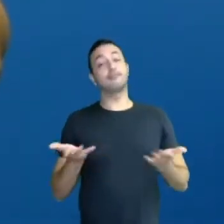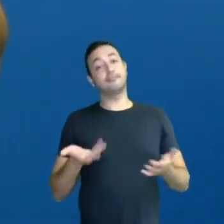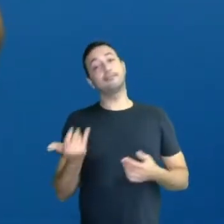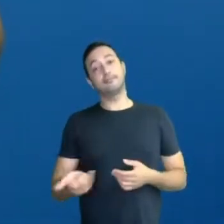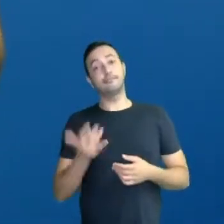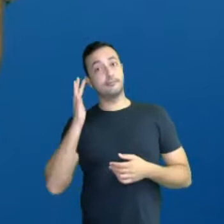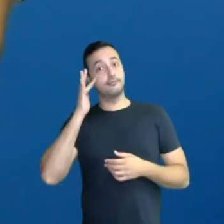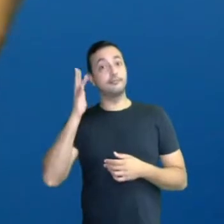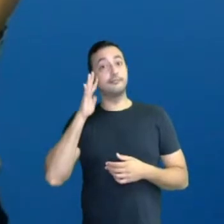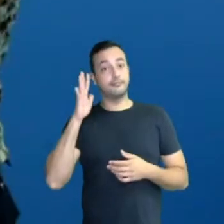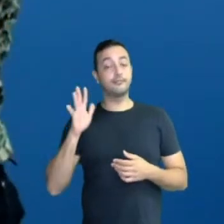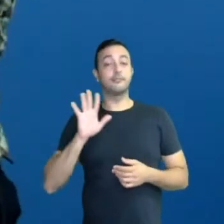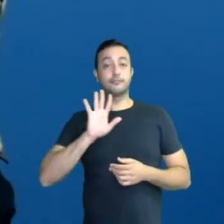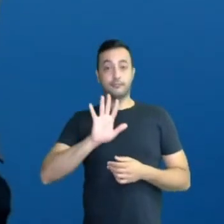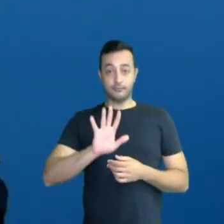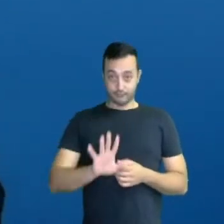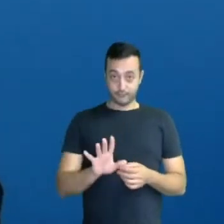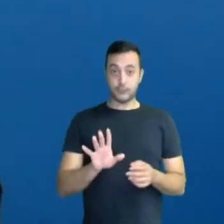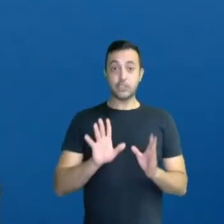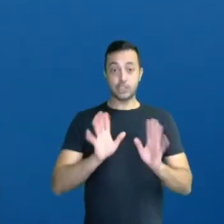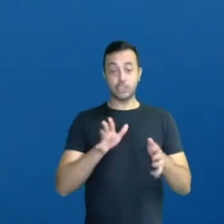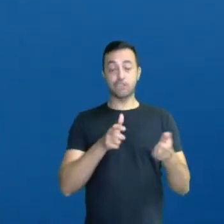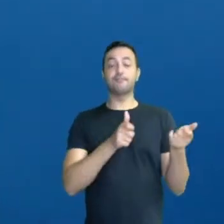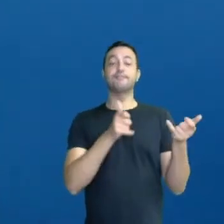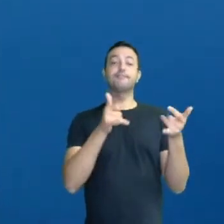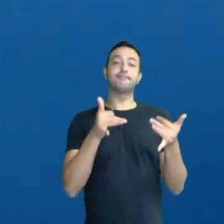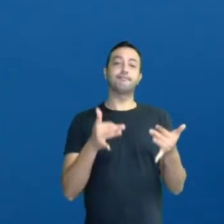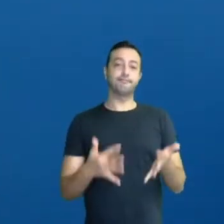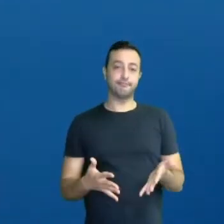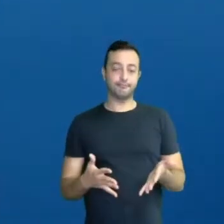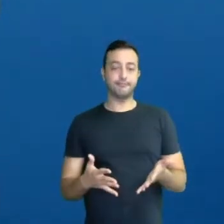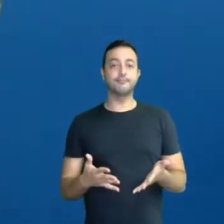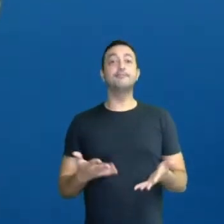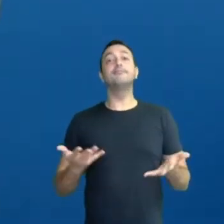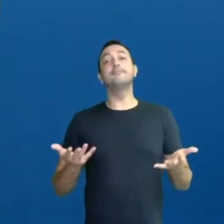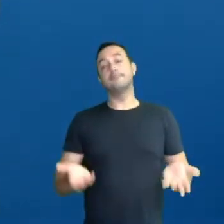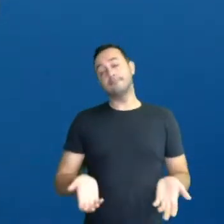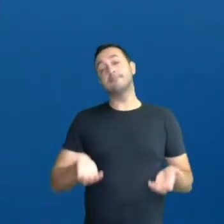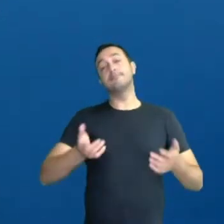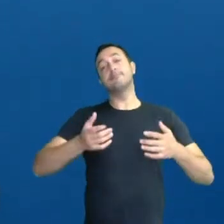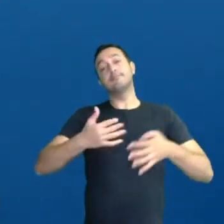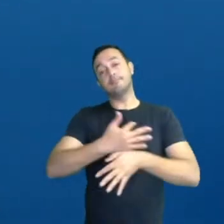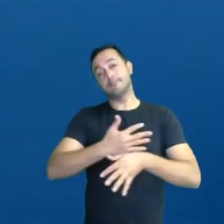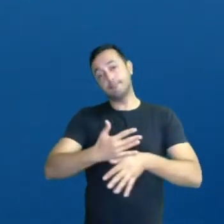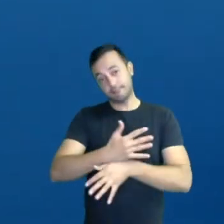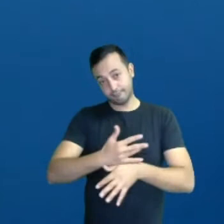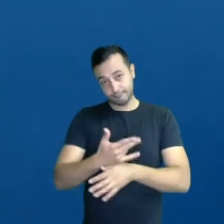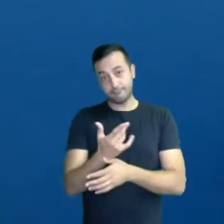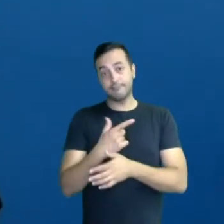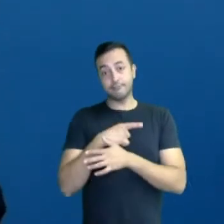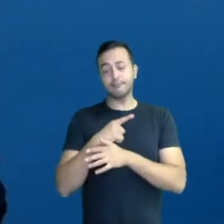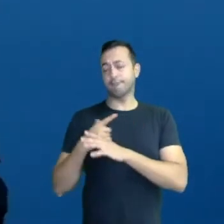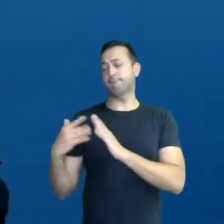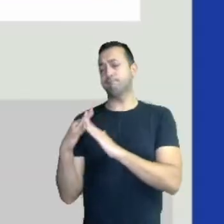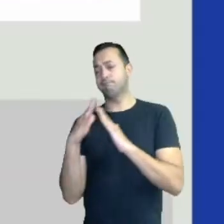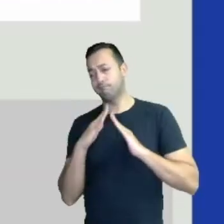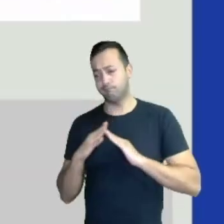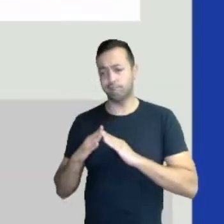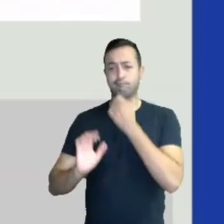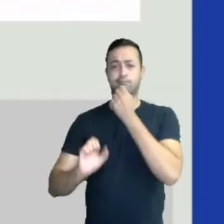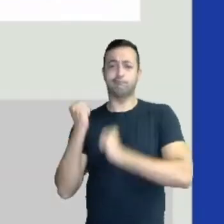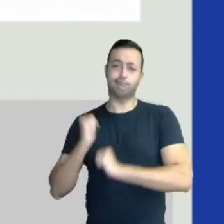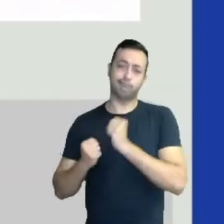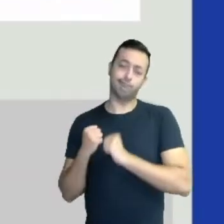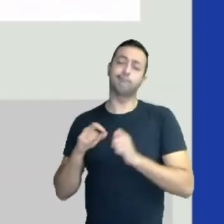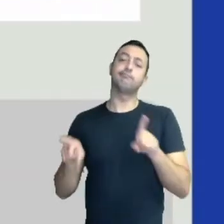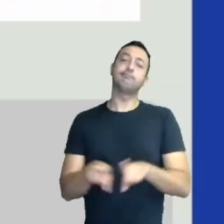gente pensar nisso. Como a gente viu no conceito, ó, que a cidade, ela é composta por muitas casas, indústrias